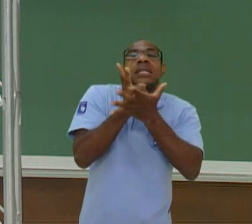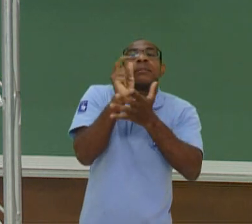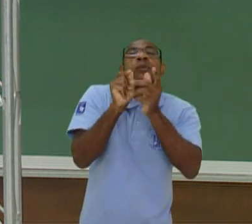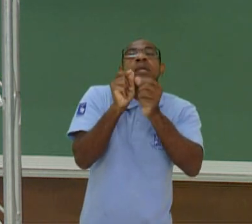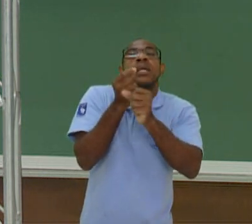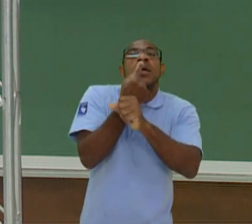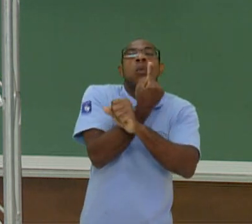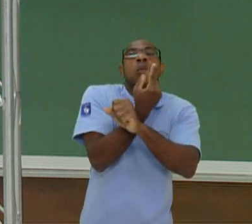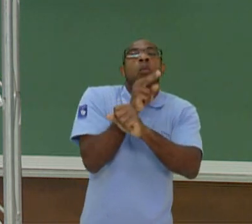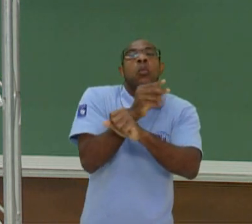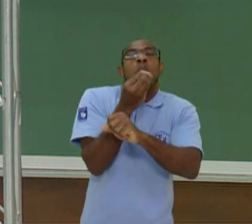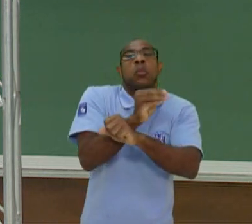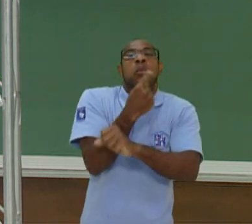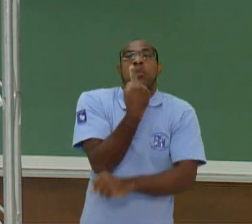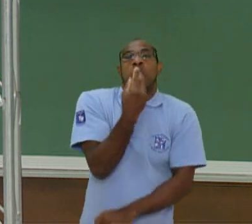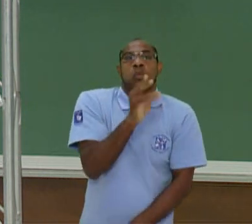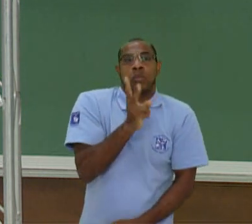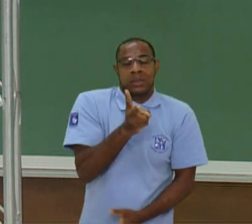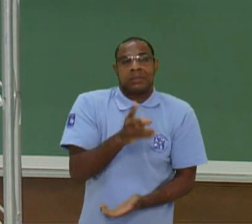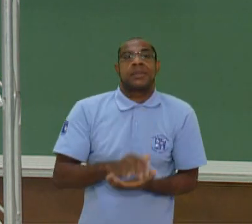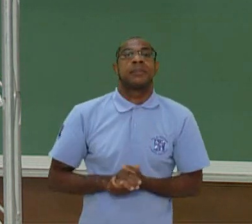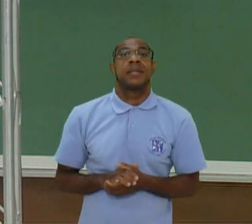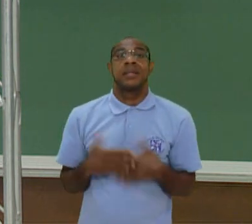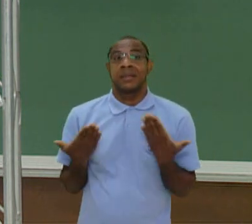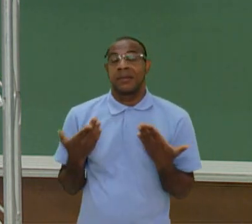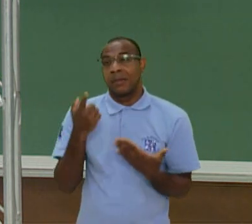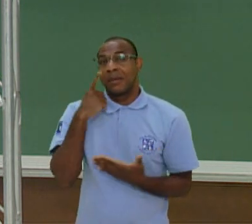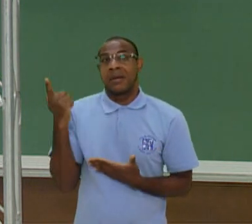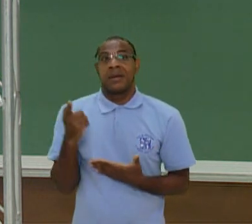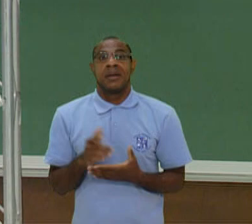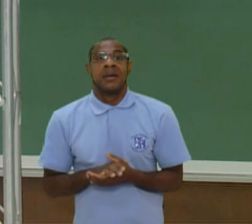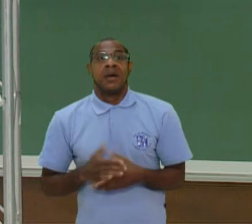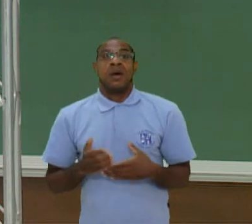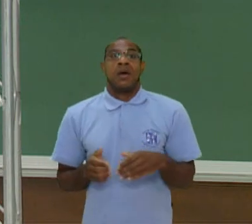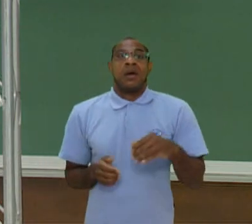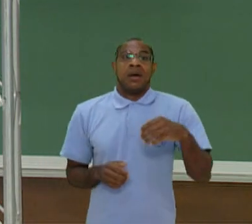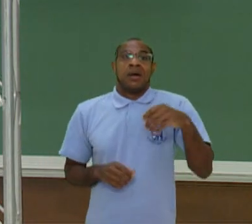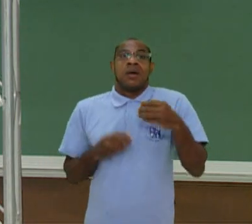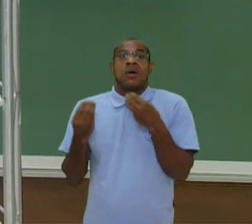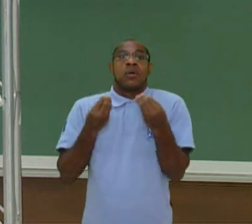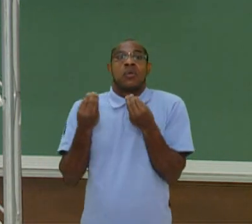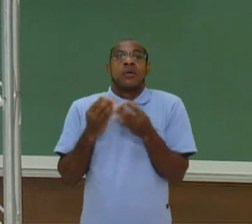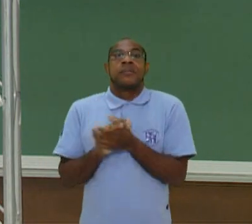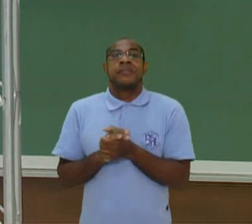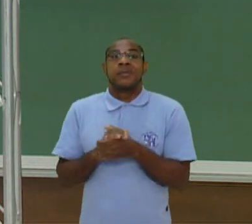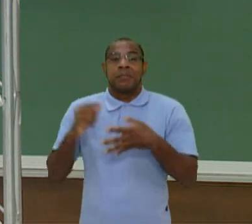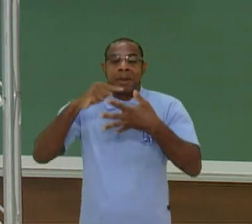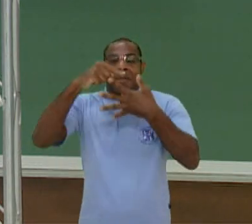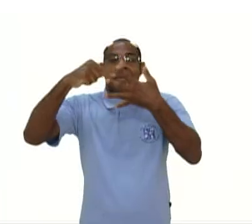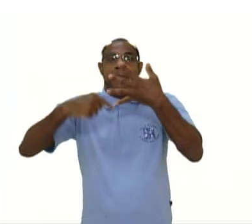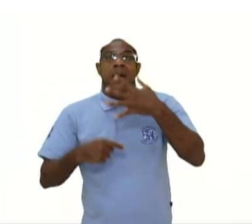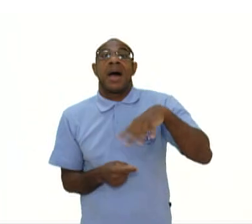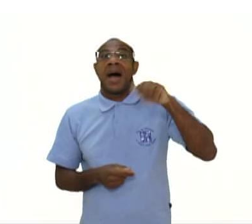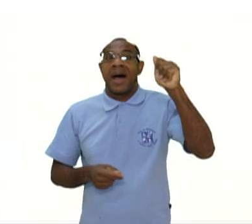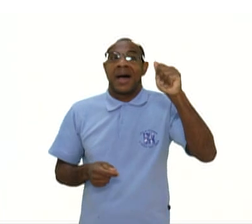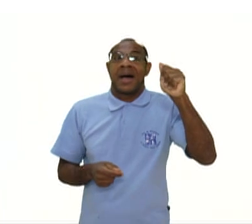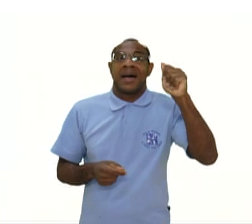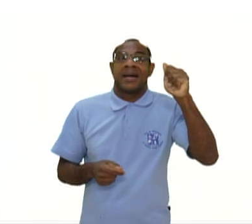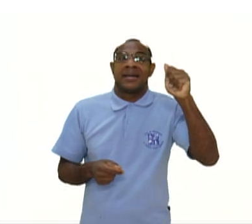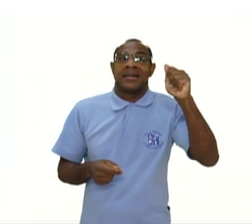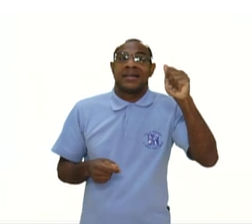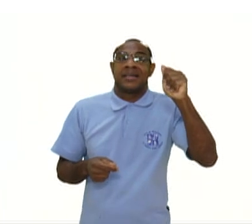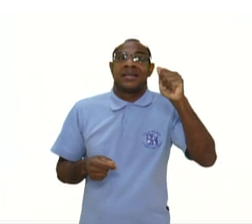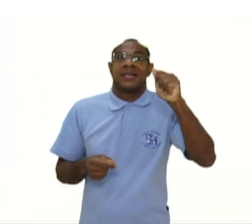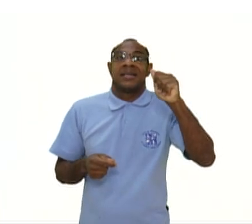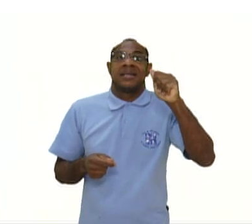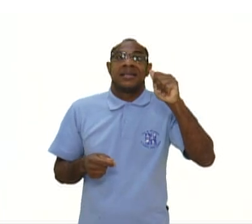produto. Agora vamos às alternativas então. X vezes y vai dar alternativa A, menos 2